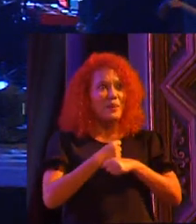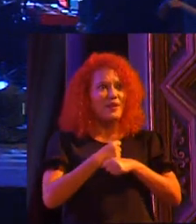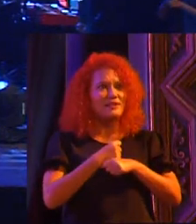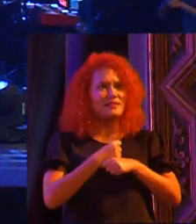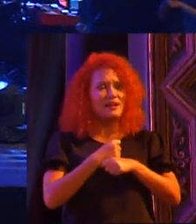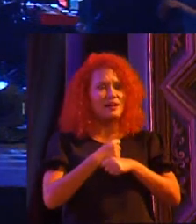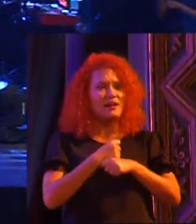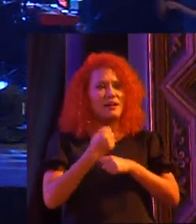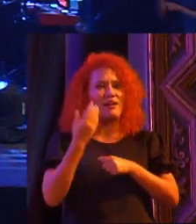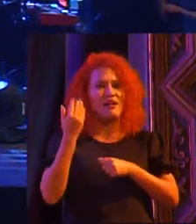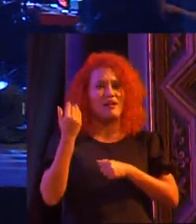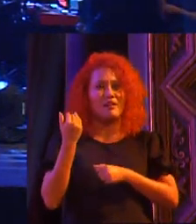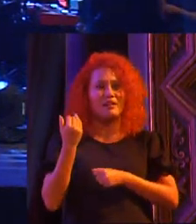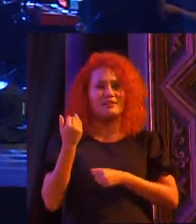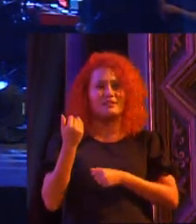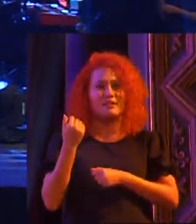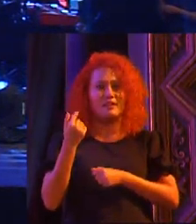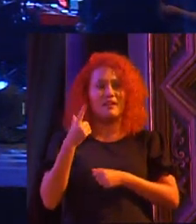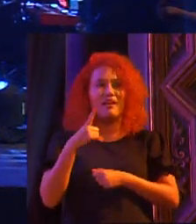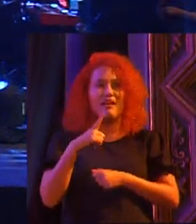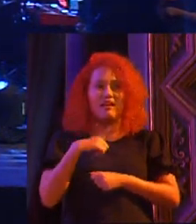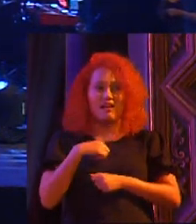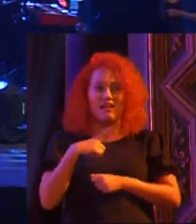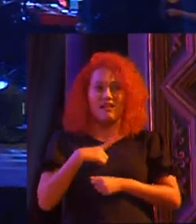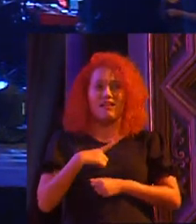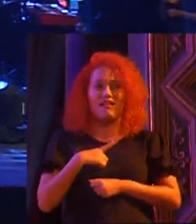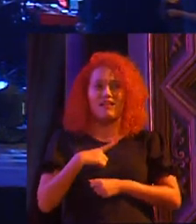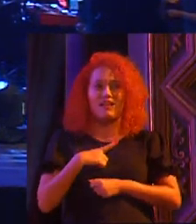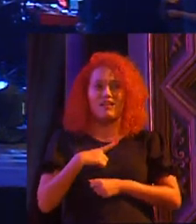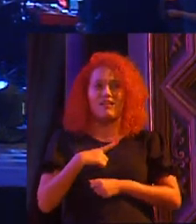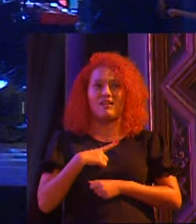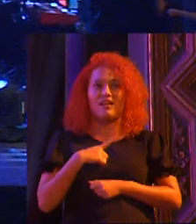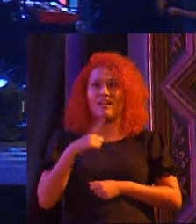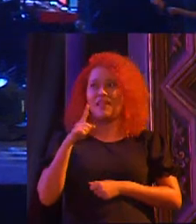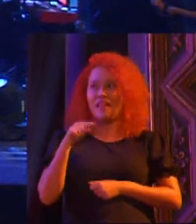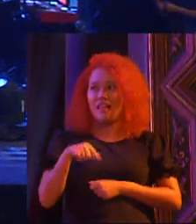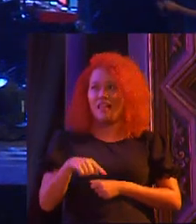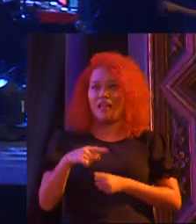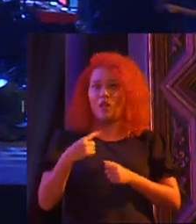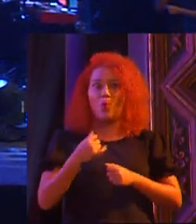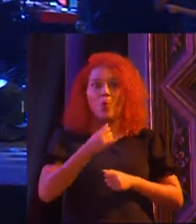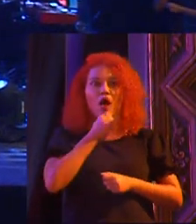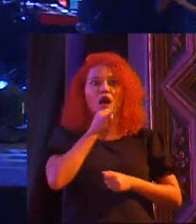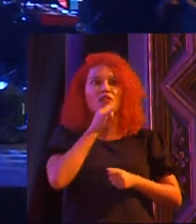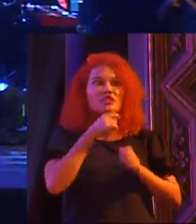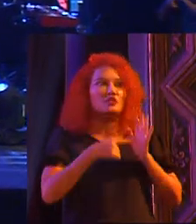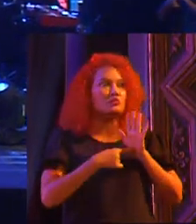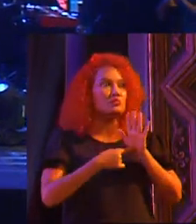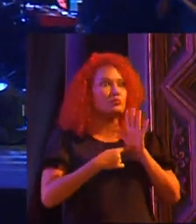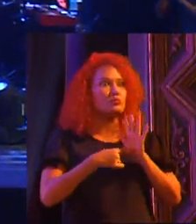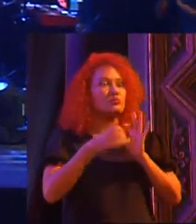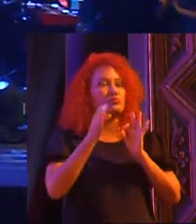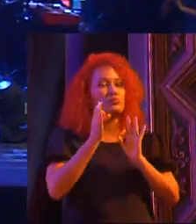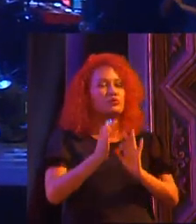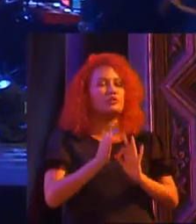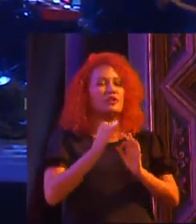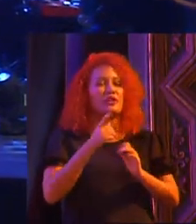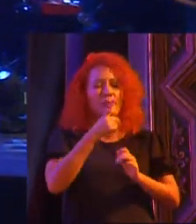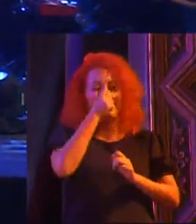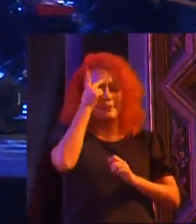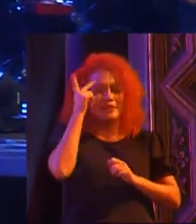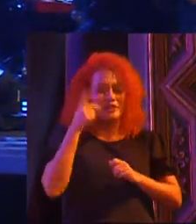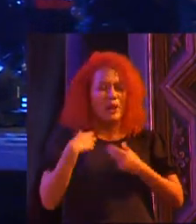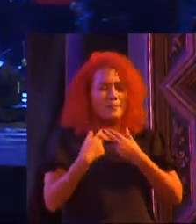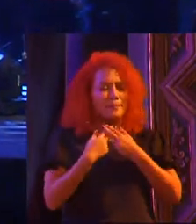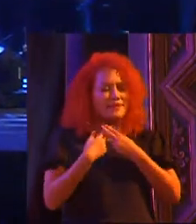Isso. Thiago é um herói, é um exemplo de determinação, resiliência. Meus parabéns